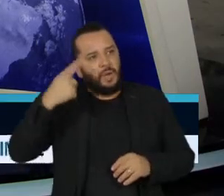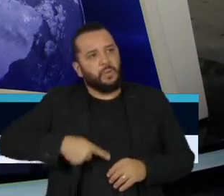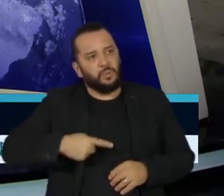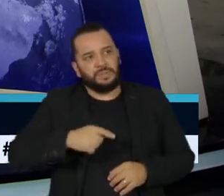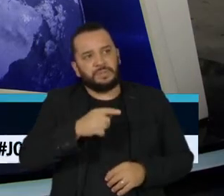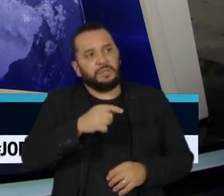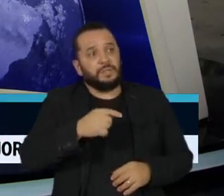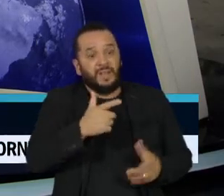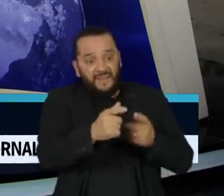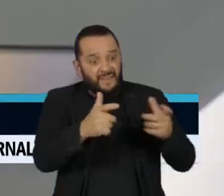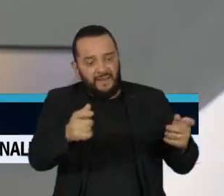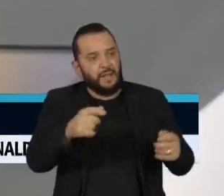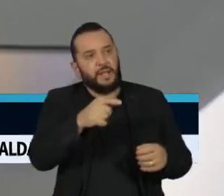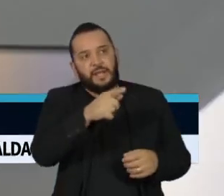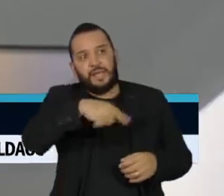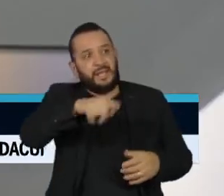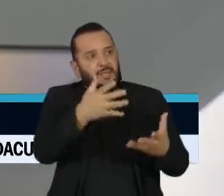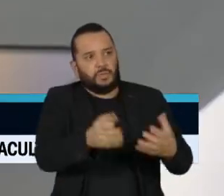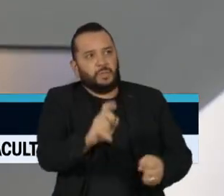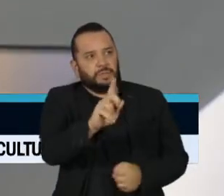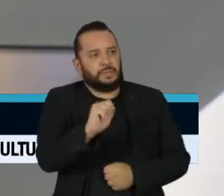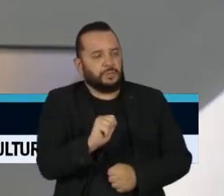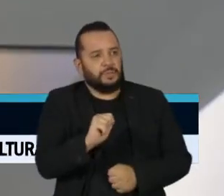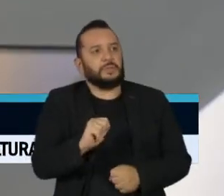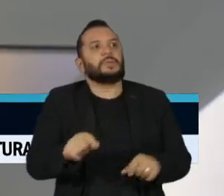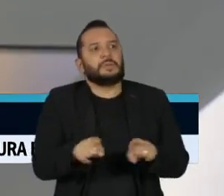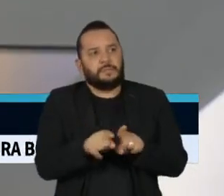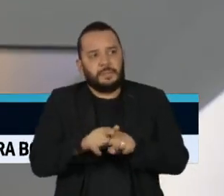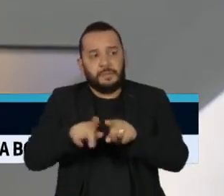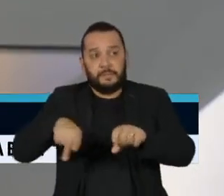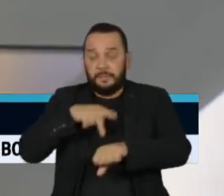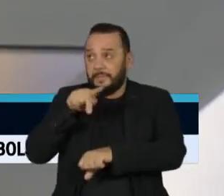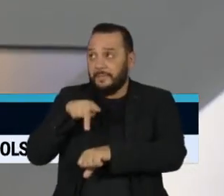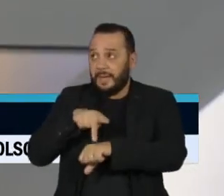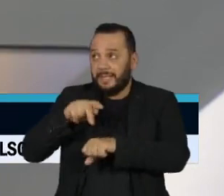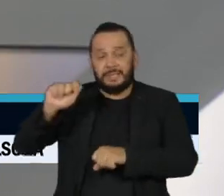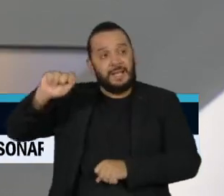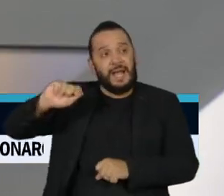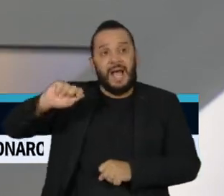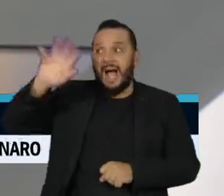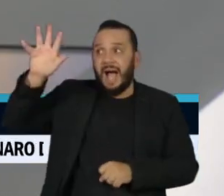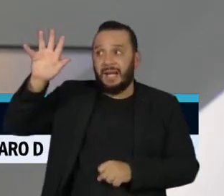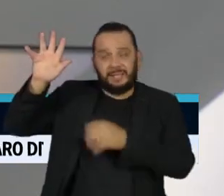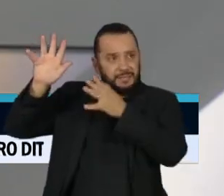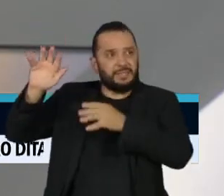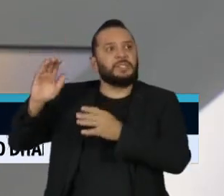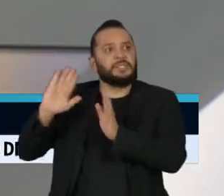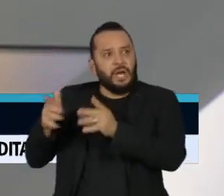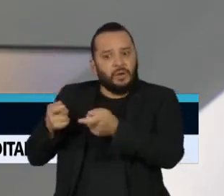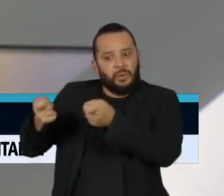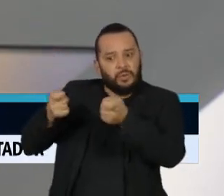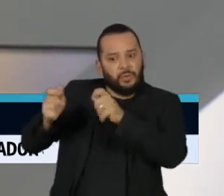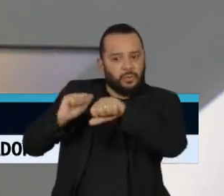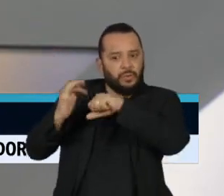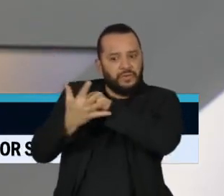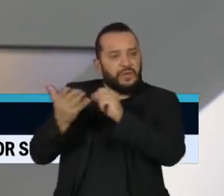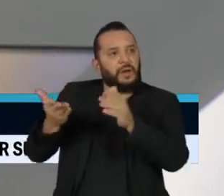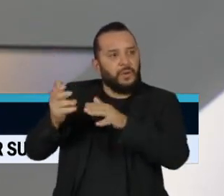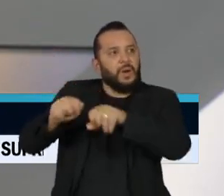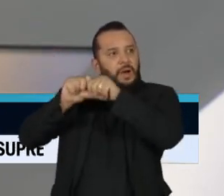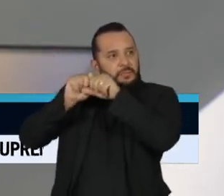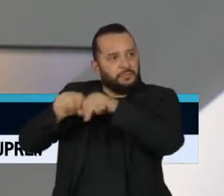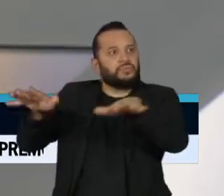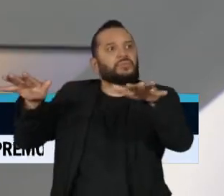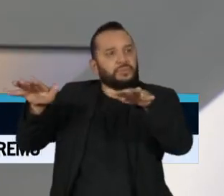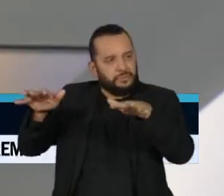Covid em 2020 e 2021, mas que com a Ômicron agora não conseguem segurar, porque o vírus ficou muito mais transmissível mesmo, mais cedo, para